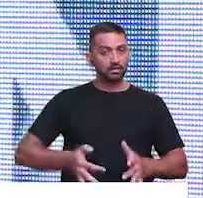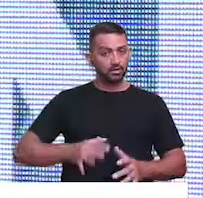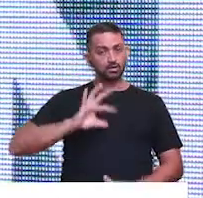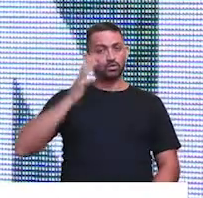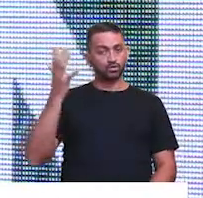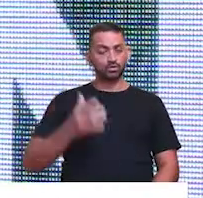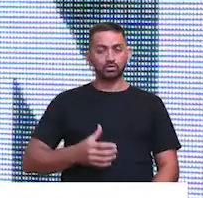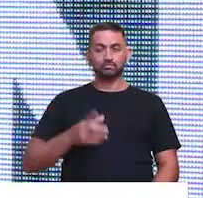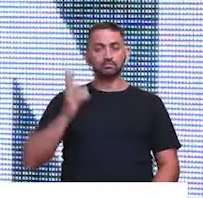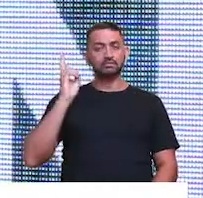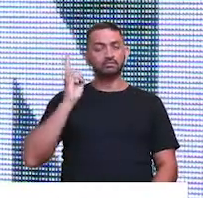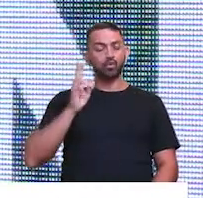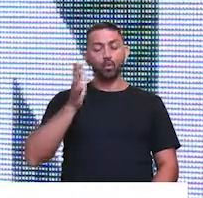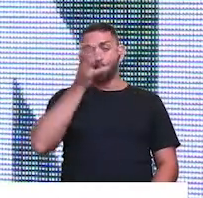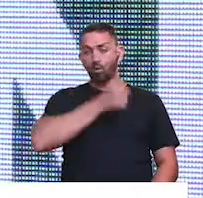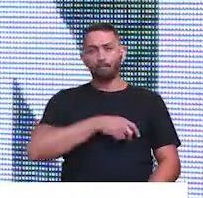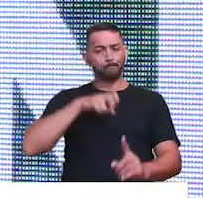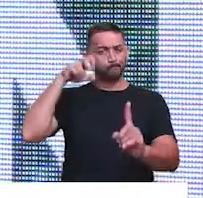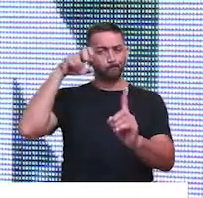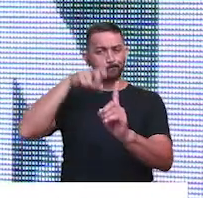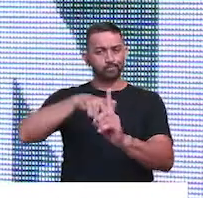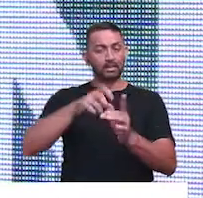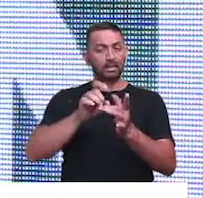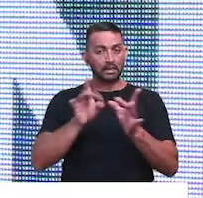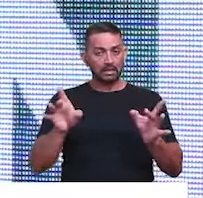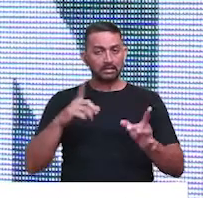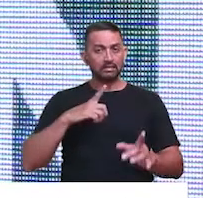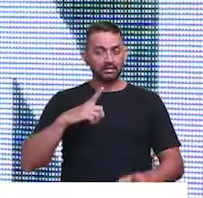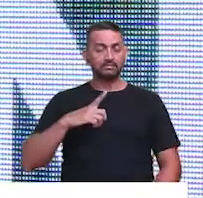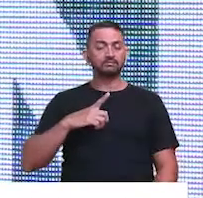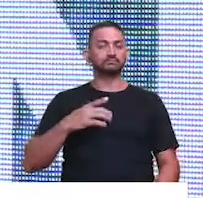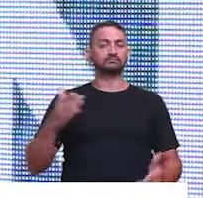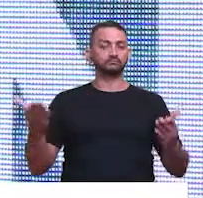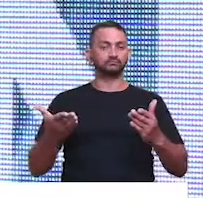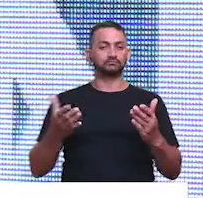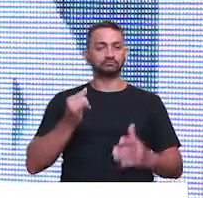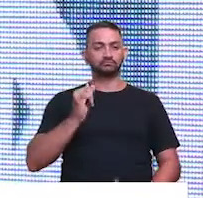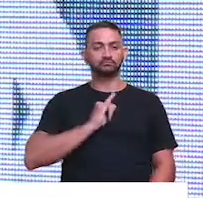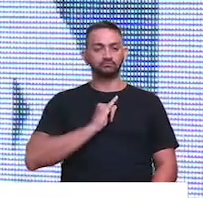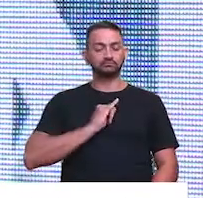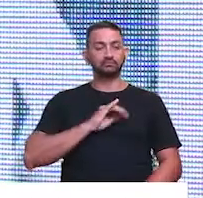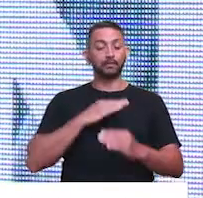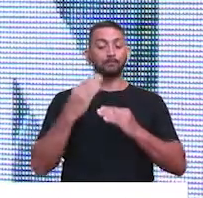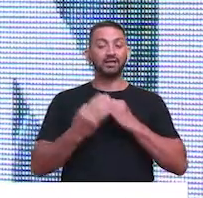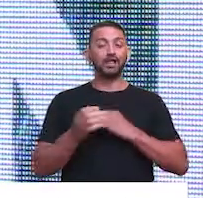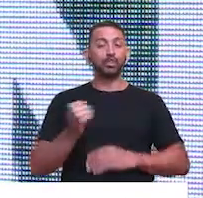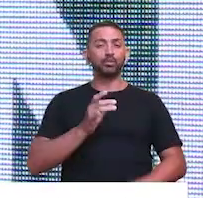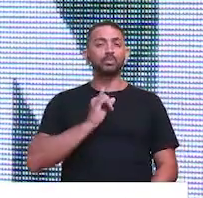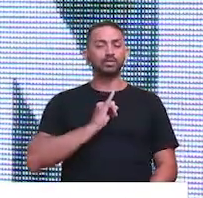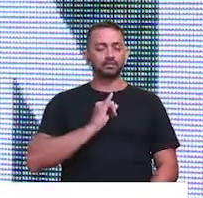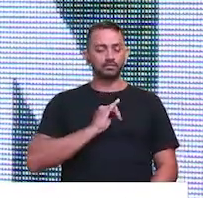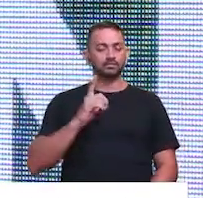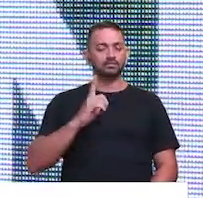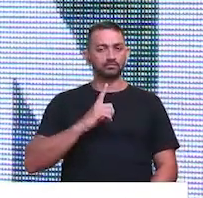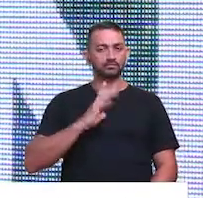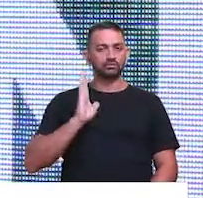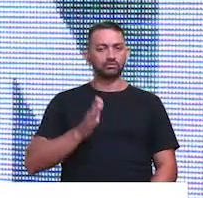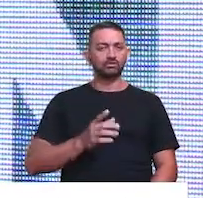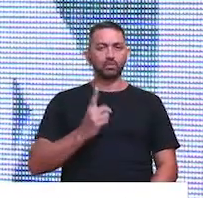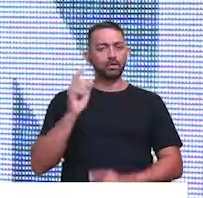relatando a situação de que quase bateu em um animal que estava solto tá aí esse aqui a Imperatriz no bairro Nova Imperatriz